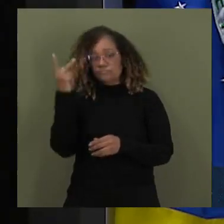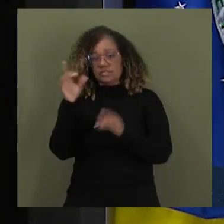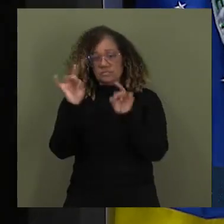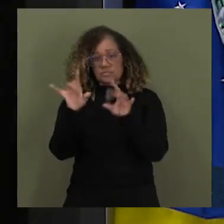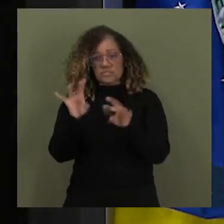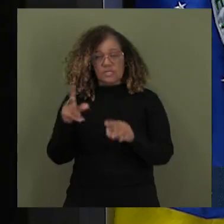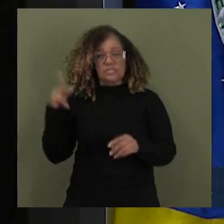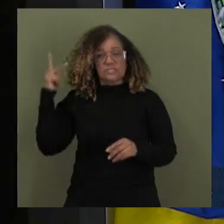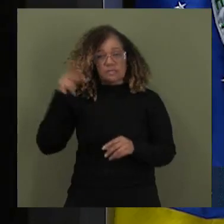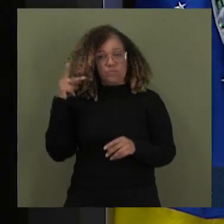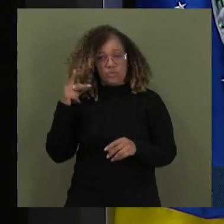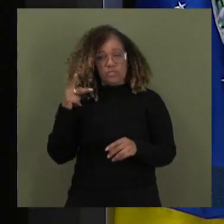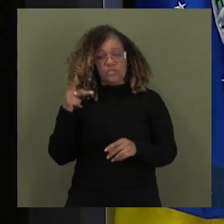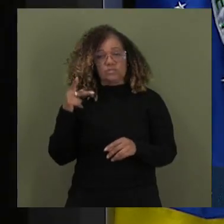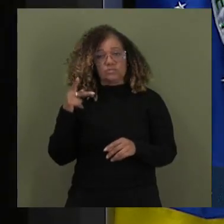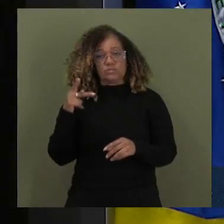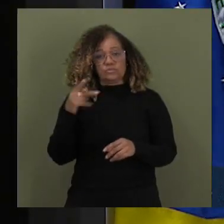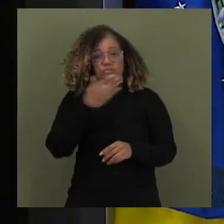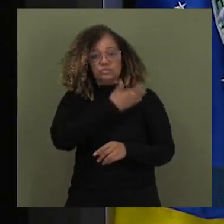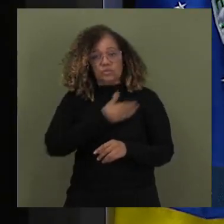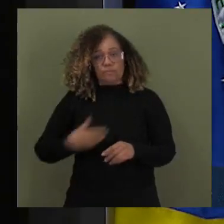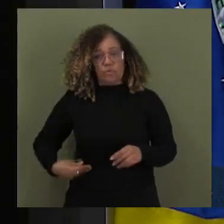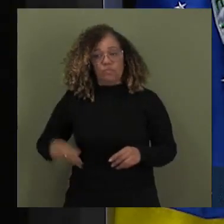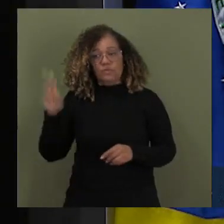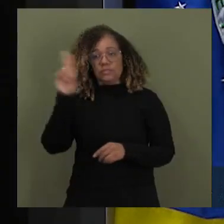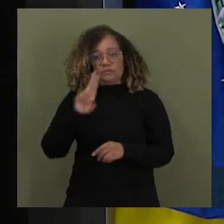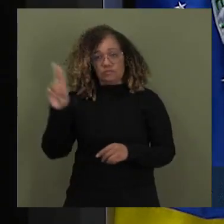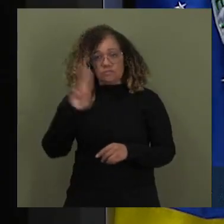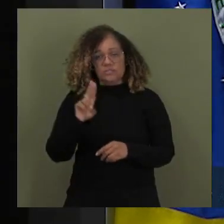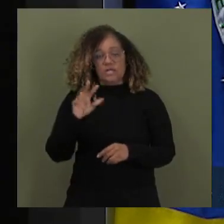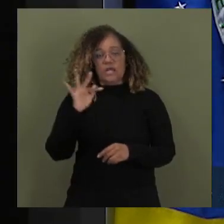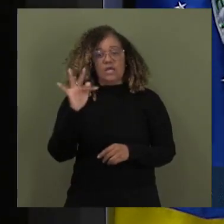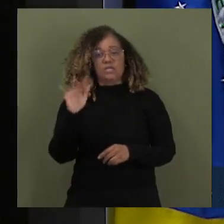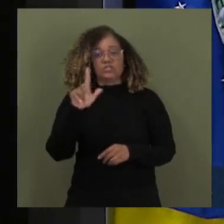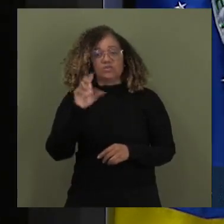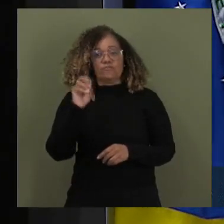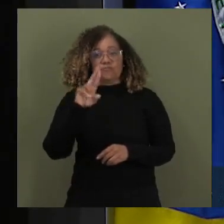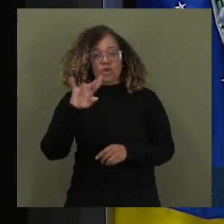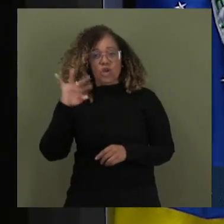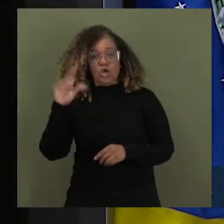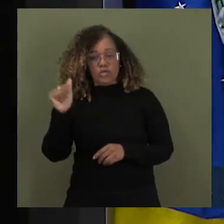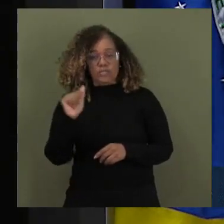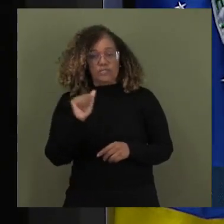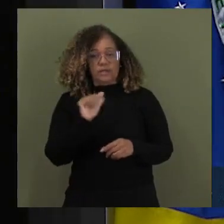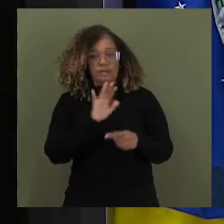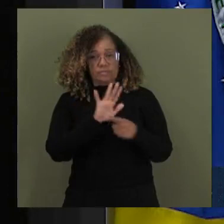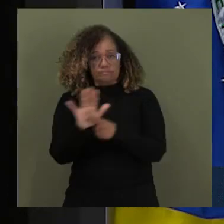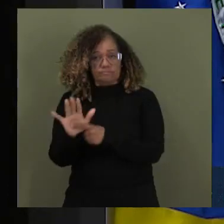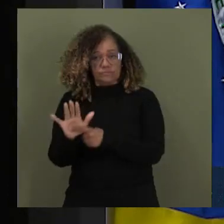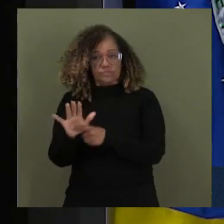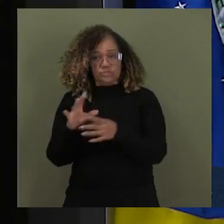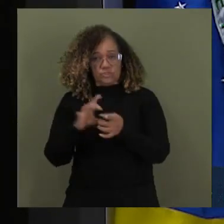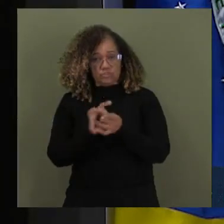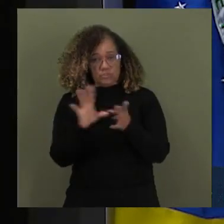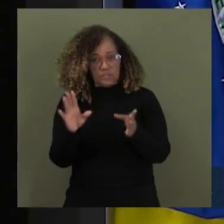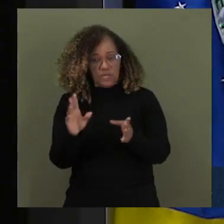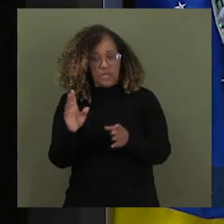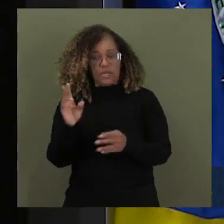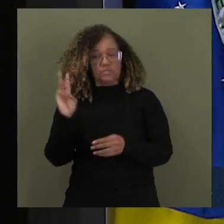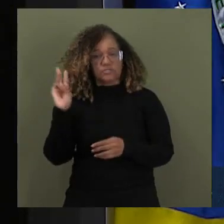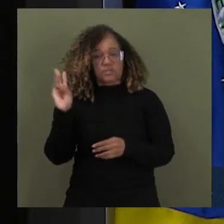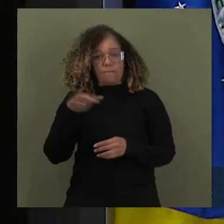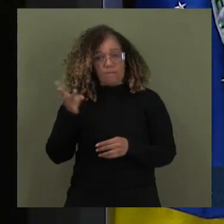políticas públicas sobre drogas, da Universidade da Flórida, mostraram que a legalização do uso da maconha para fins medicinais